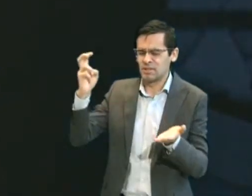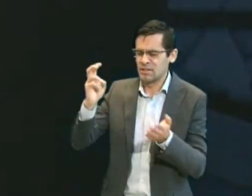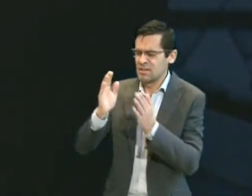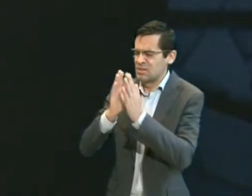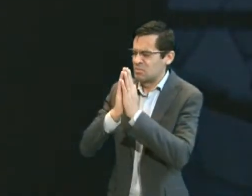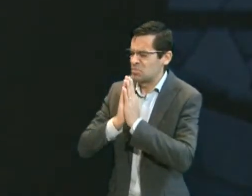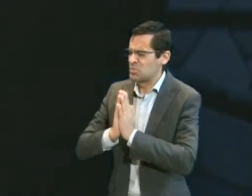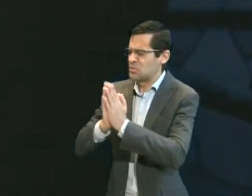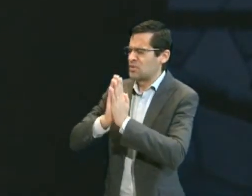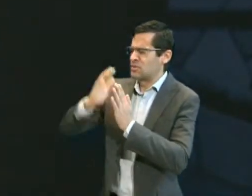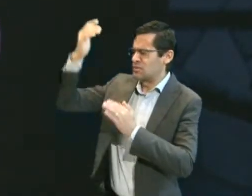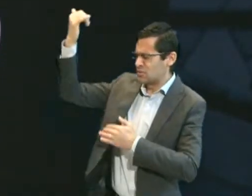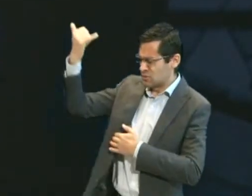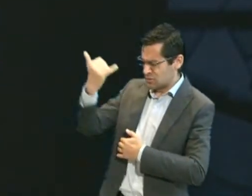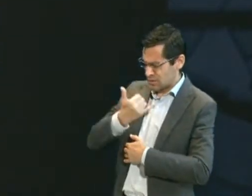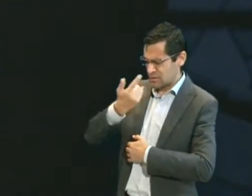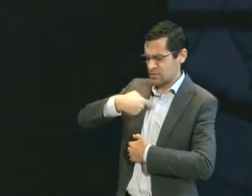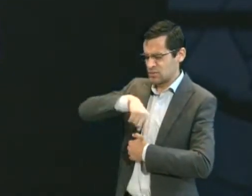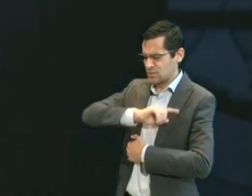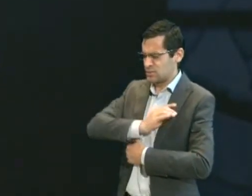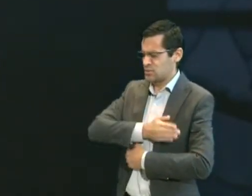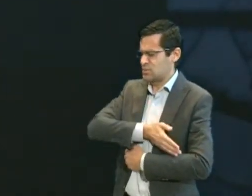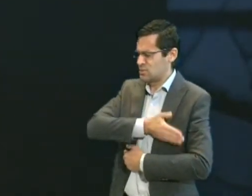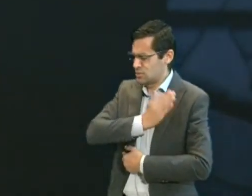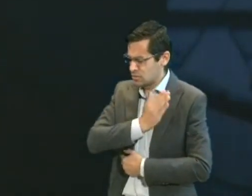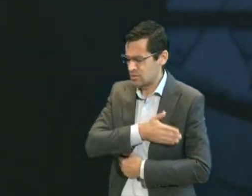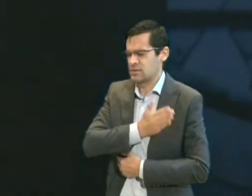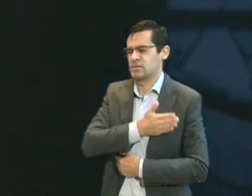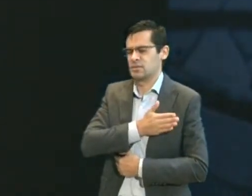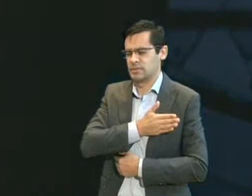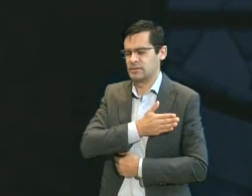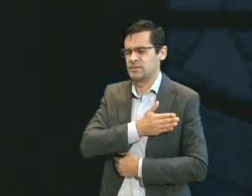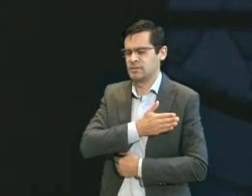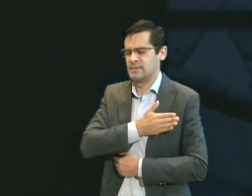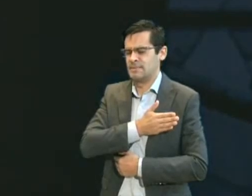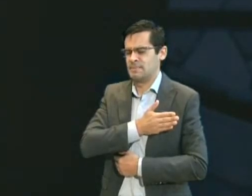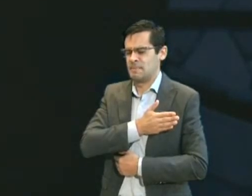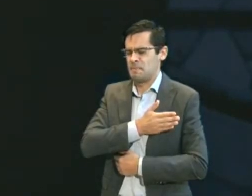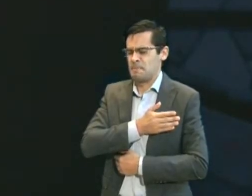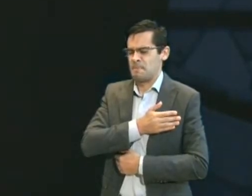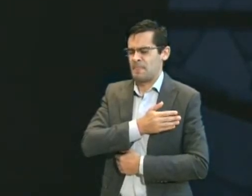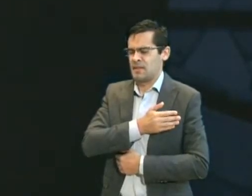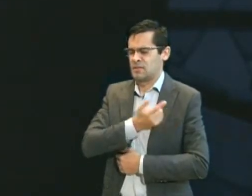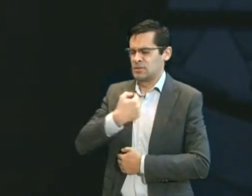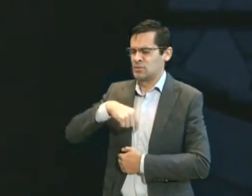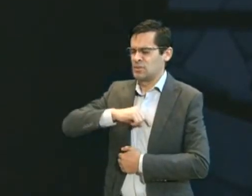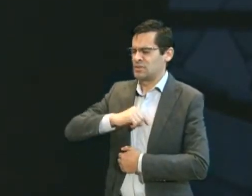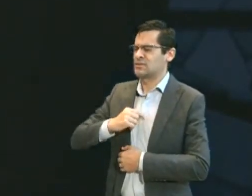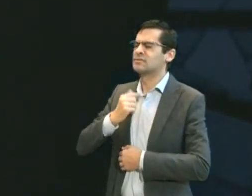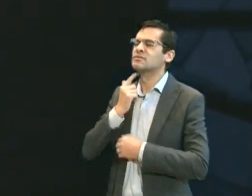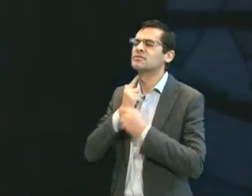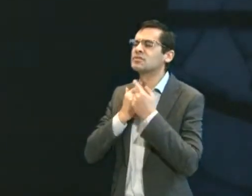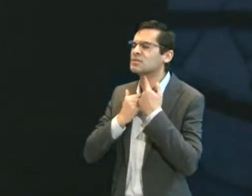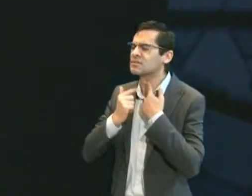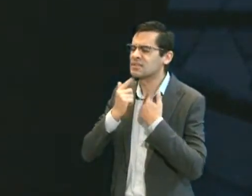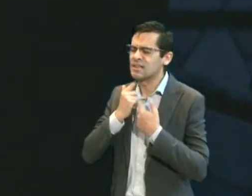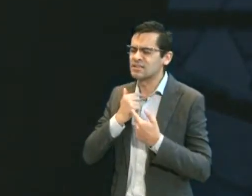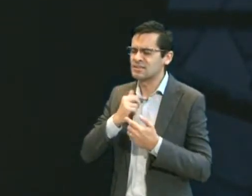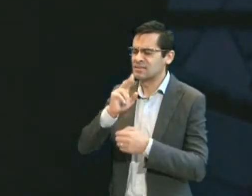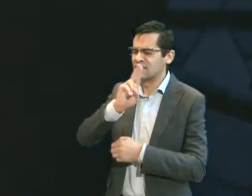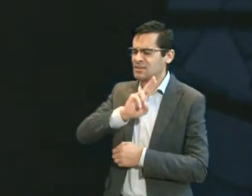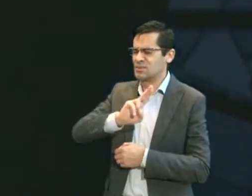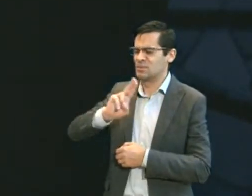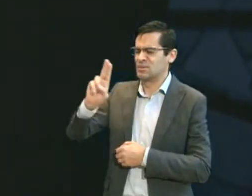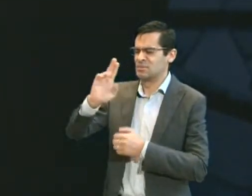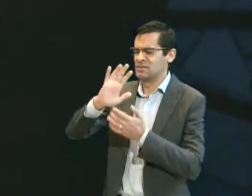Fala conosco, Pai, fala aos nossos corações. Este é o nosso desejo,